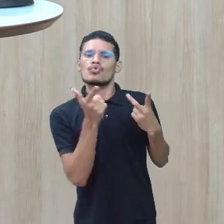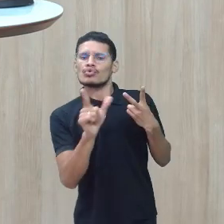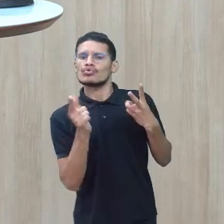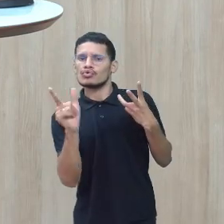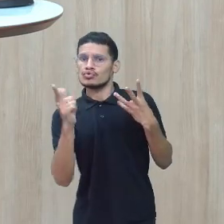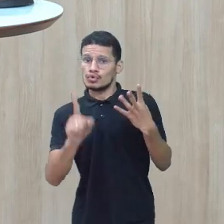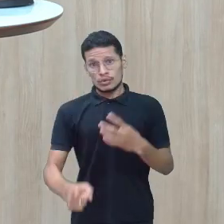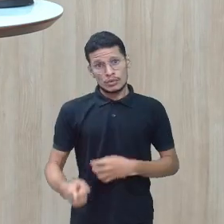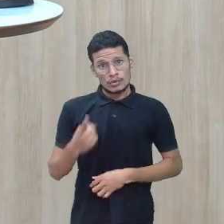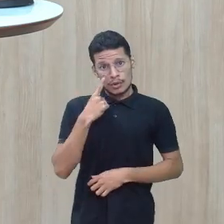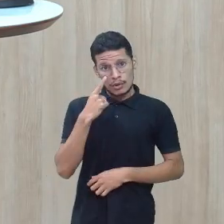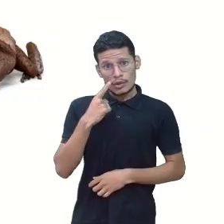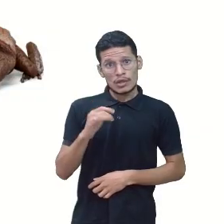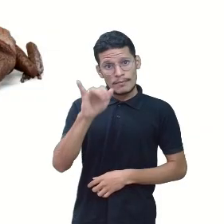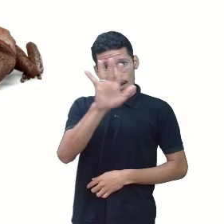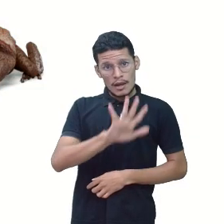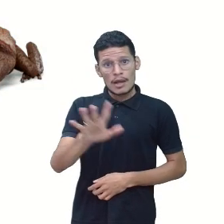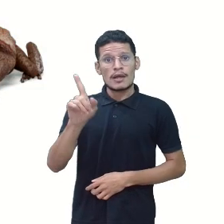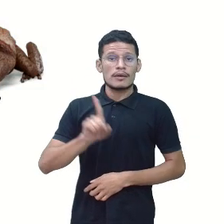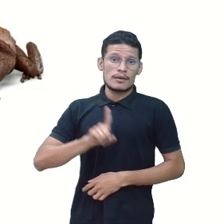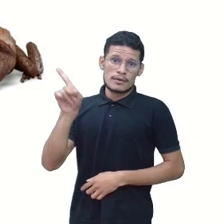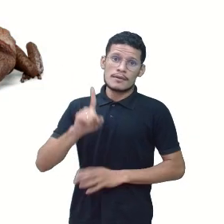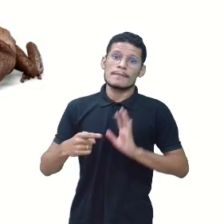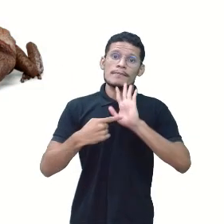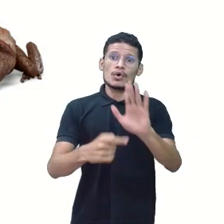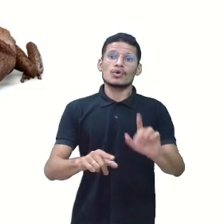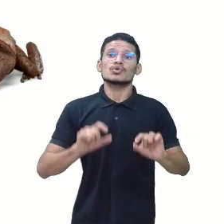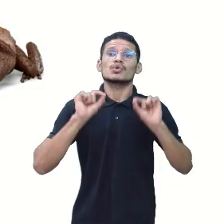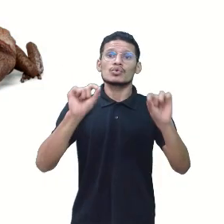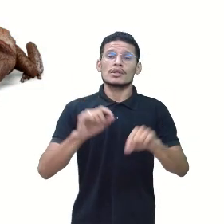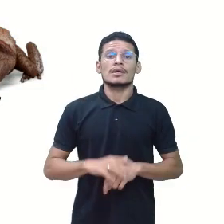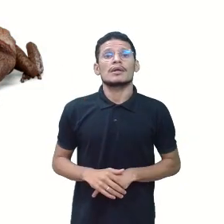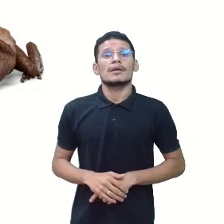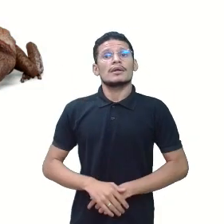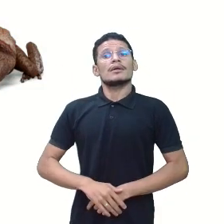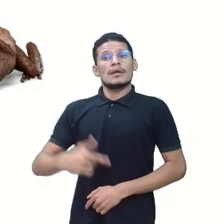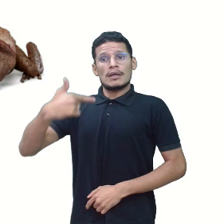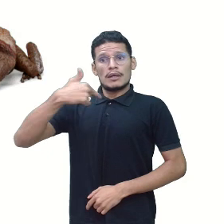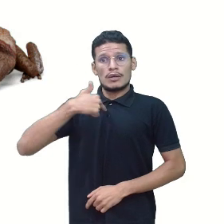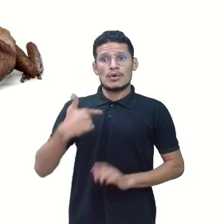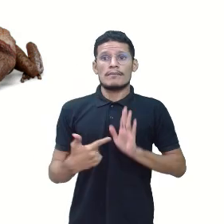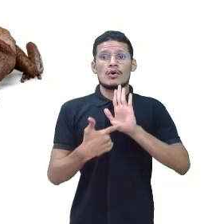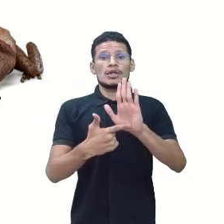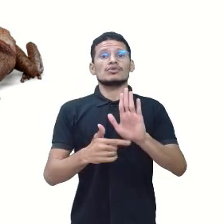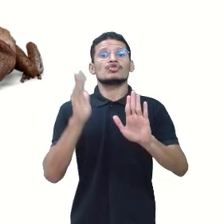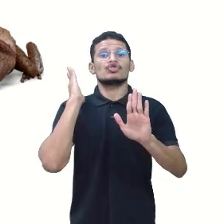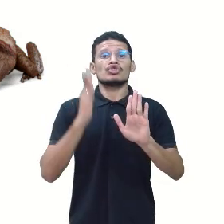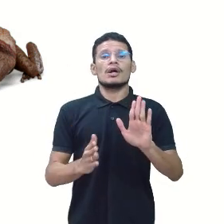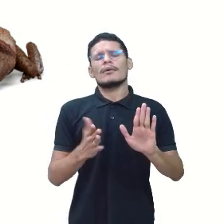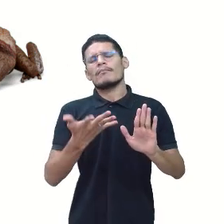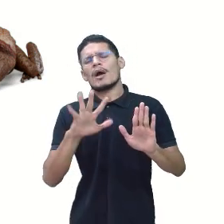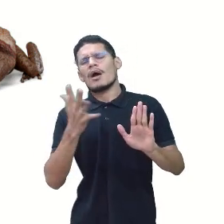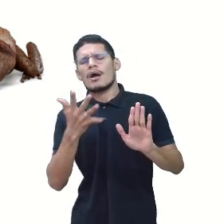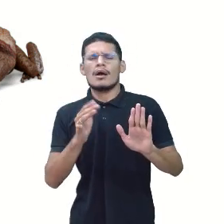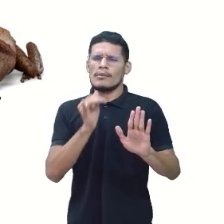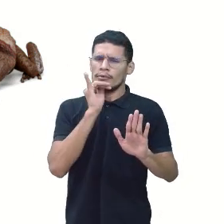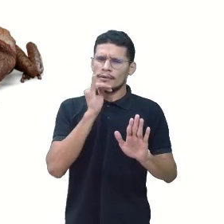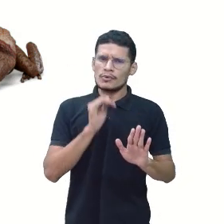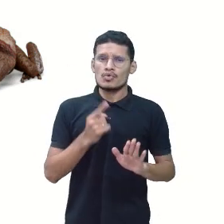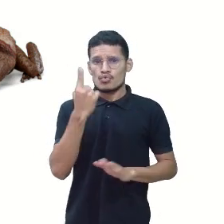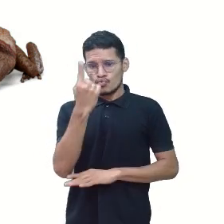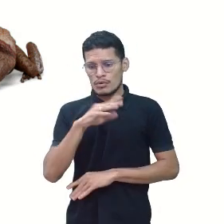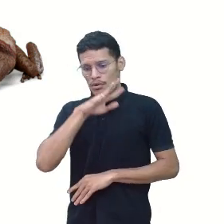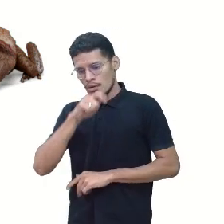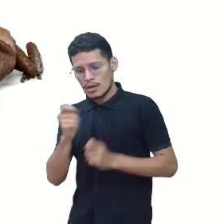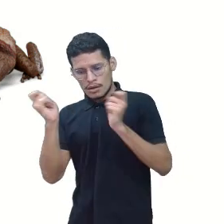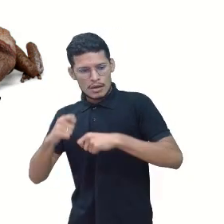está representado a cadeia alimentar a seguir, mas aqui eu estou mostrando a vocês mais ou menos um ser se alimentando